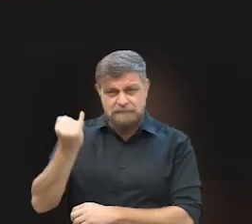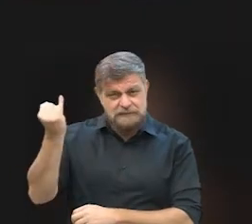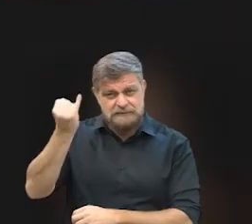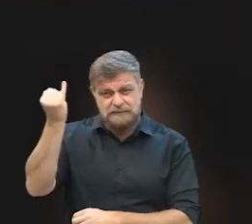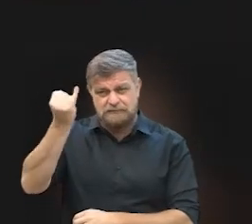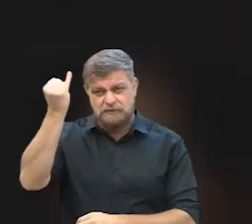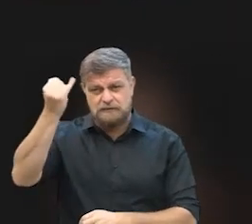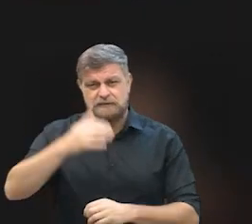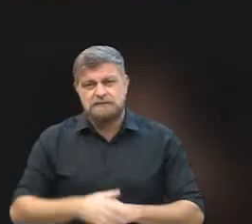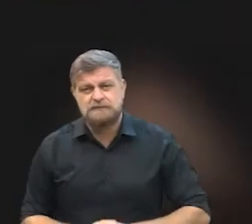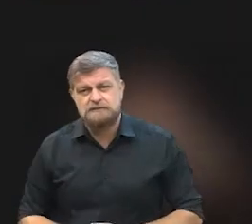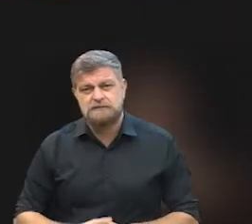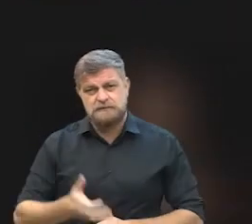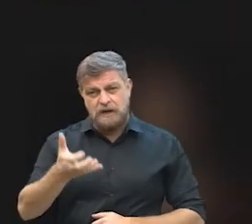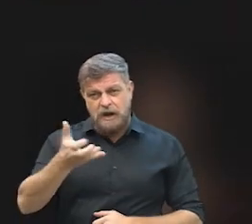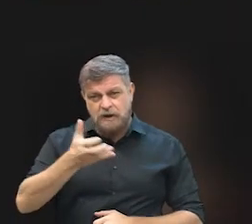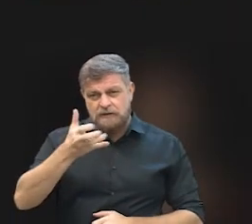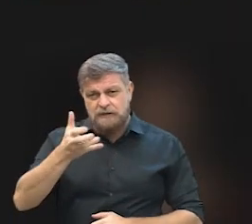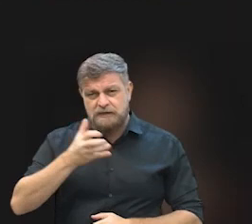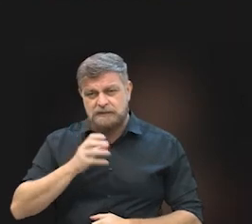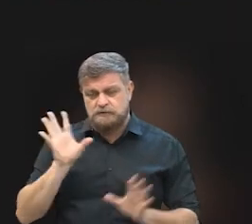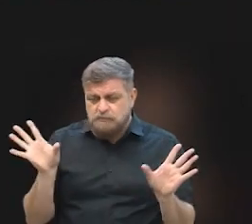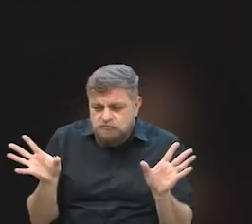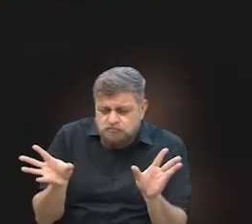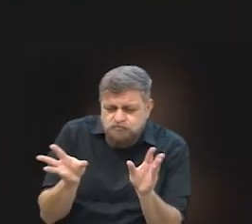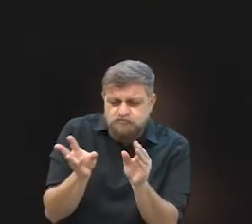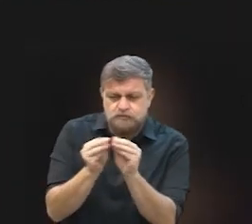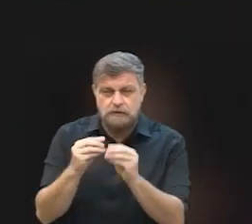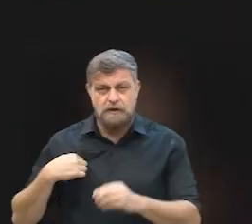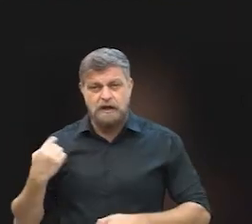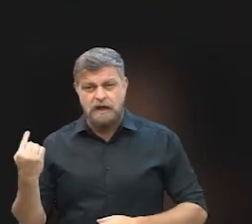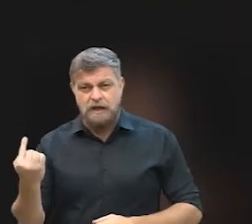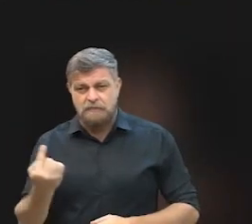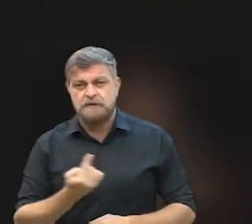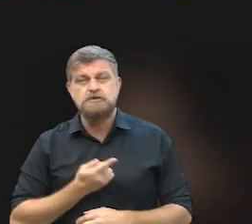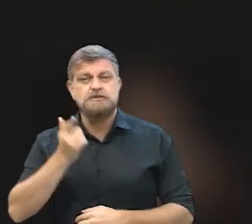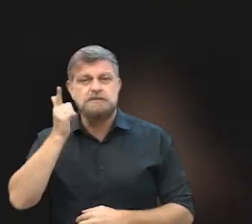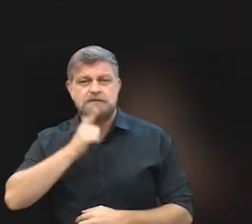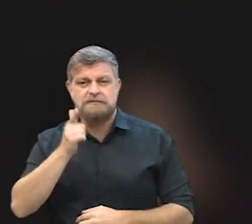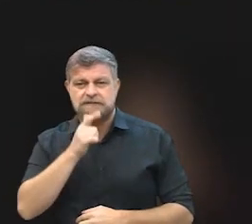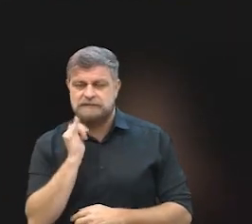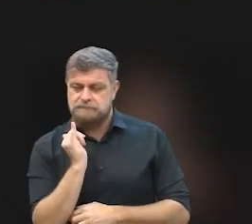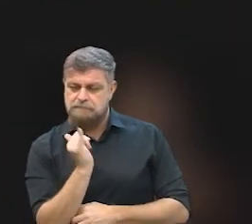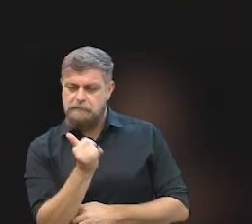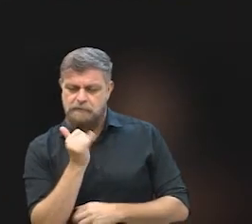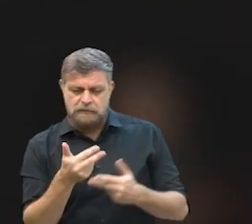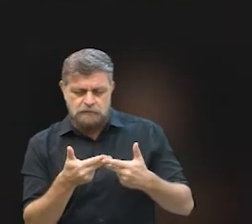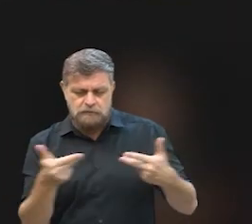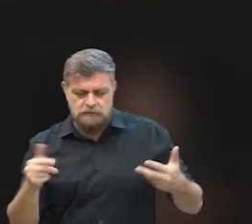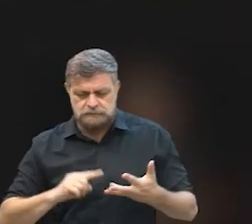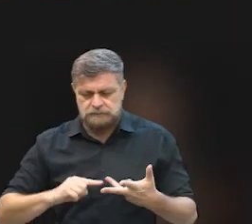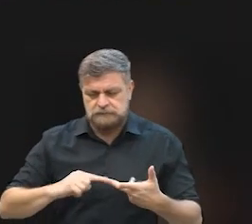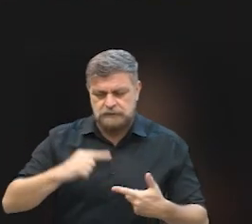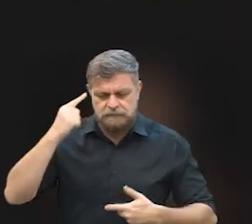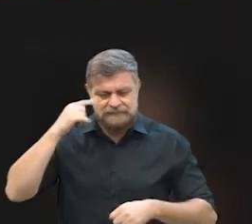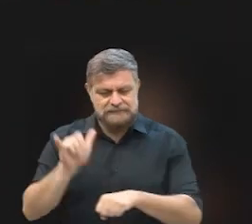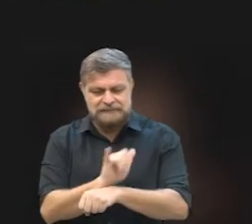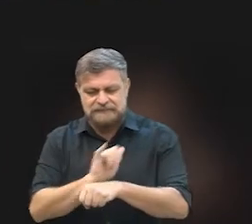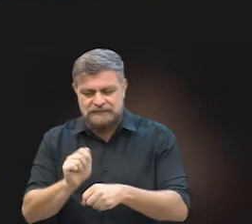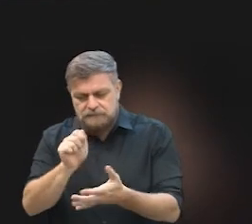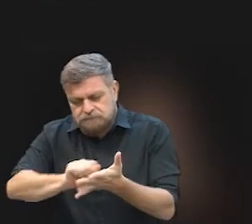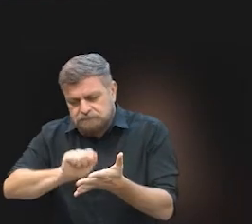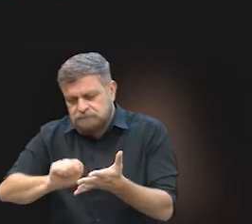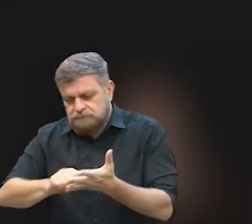temas super importantes, relevantes. Eu só queria fazer algumas considerações só para a gente sintetizar algumas coisas